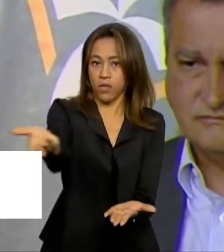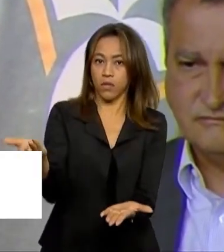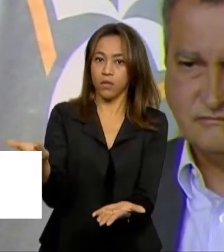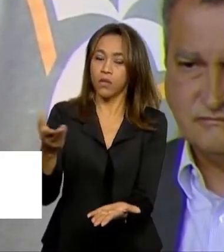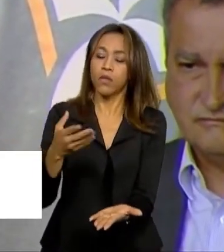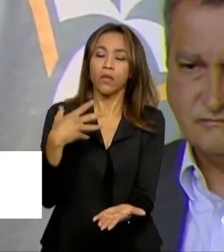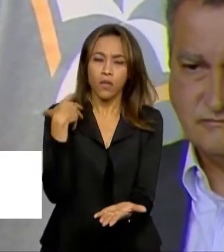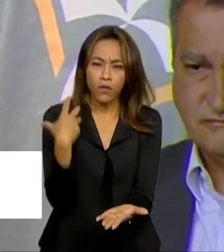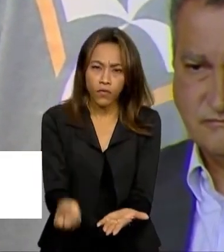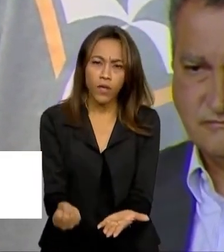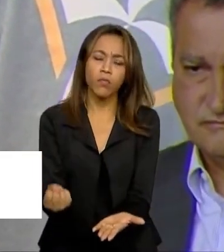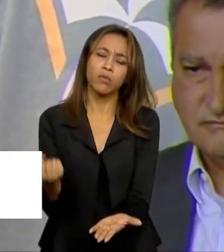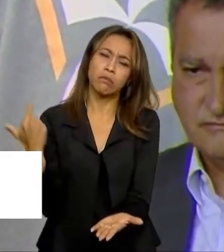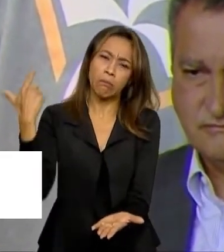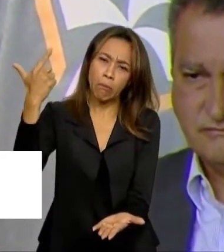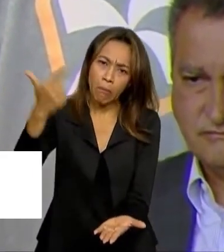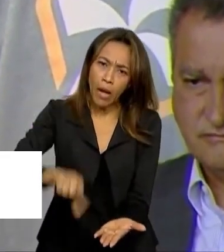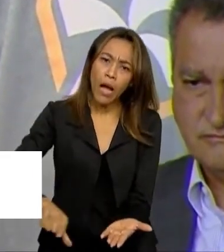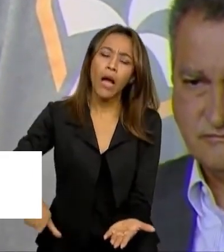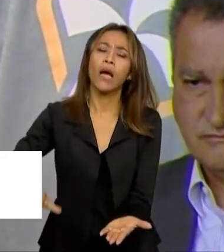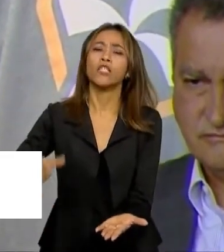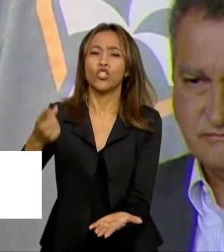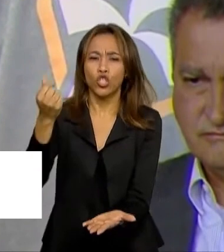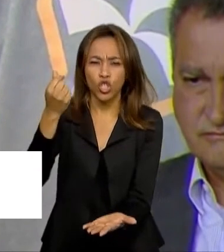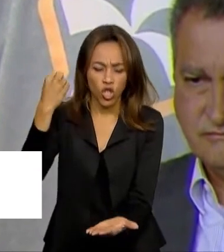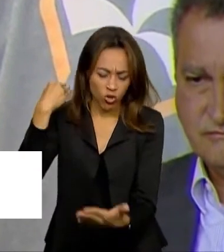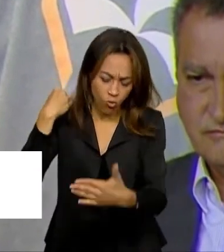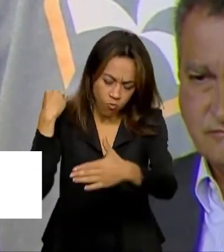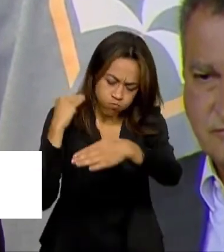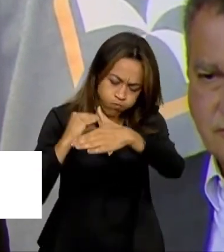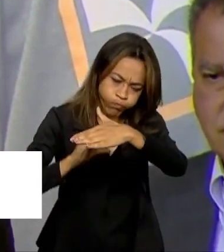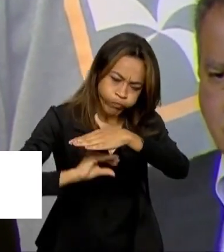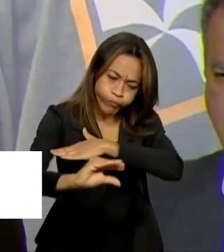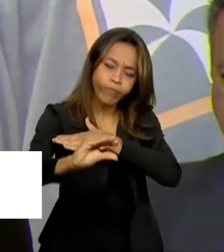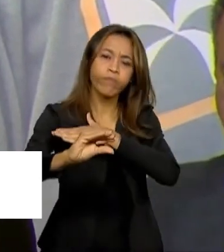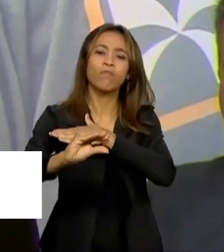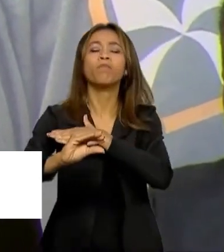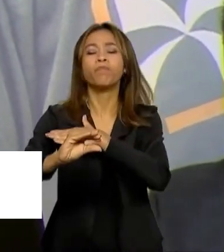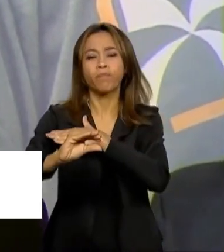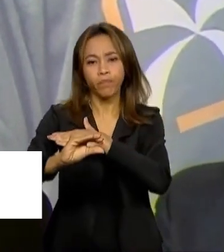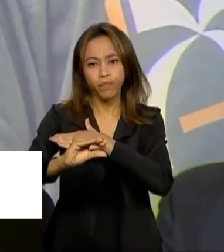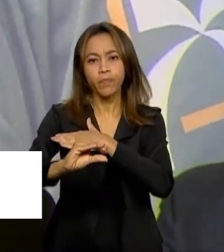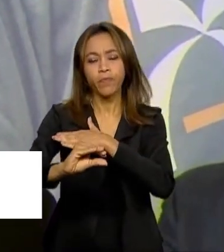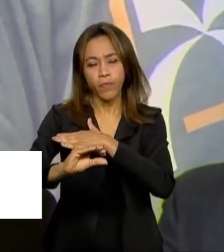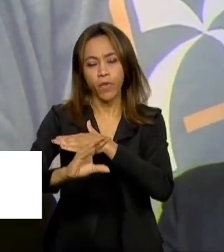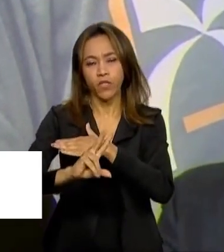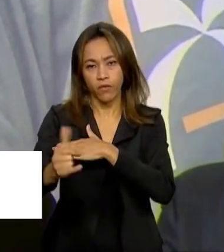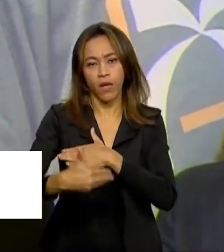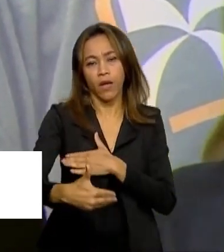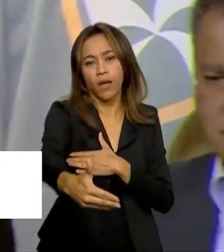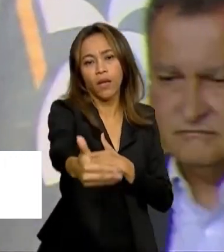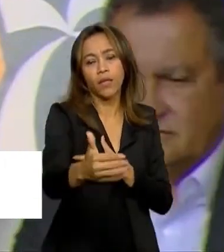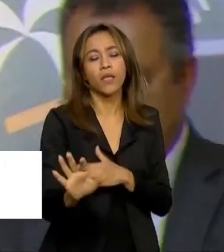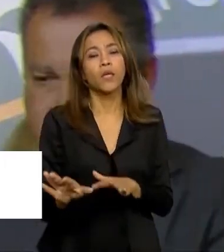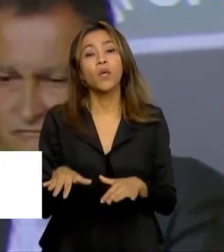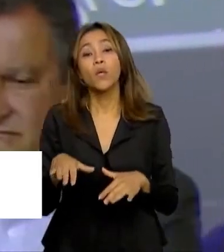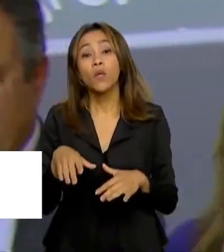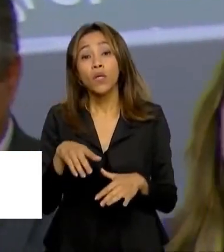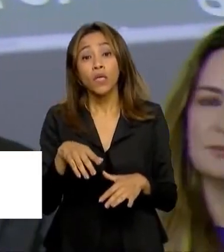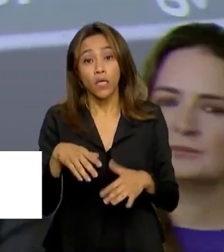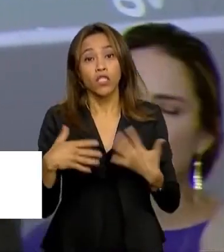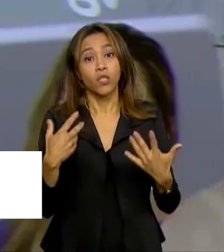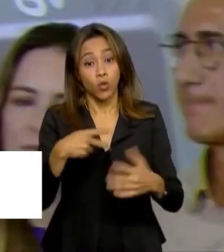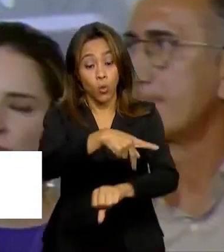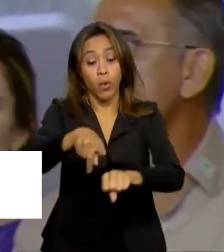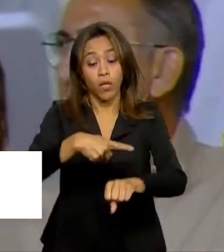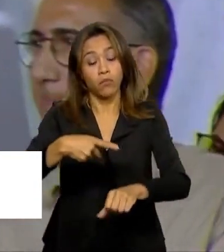mais aumentar a quantidade de dinheiro e disponibilidade para investir. Na medida em que a gente for crescendo, a gente